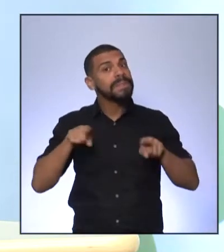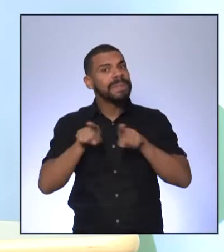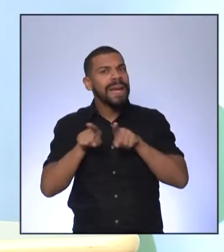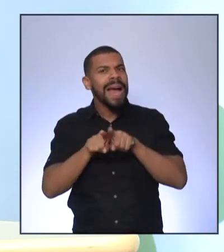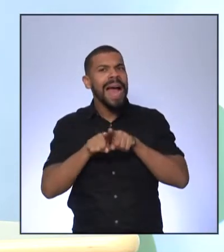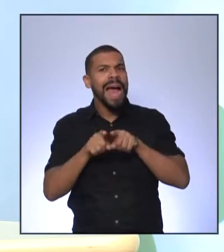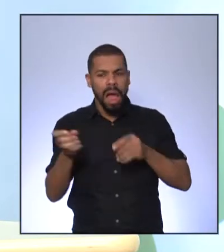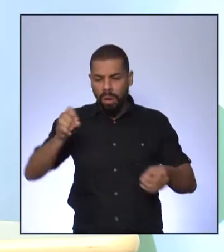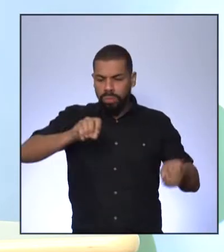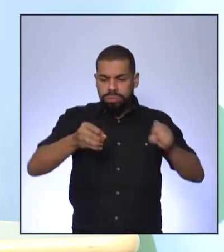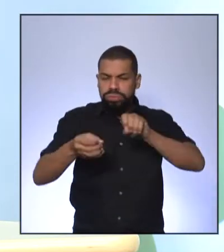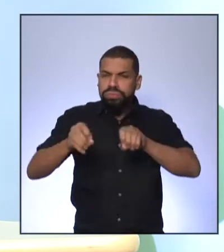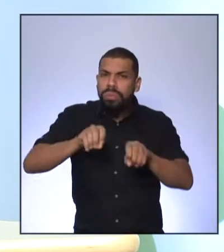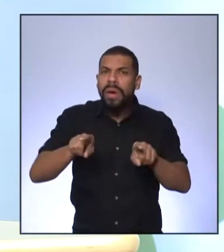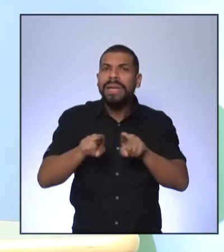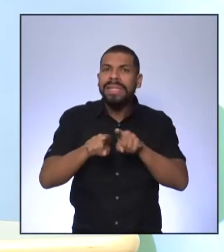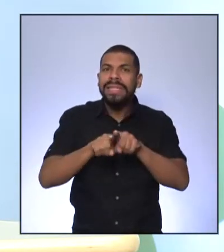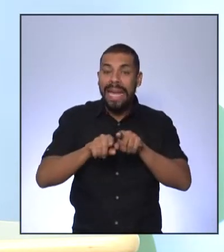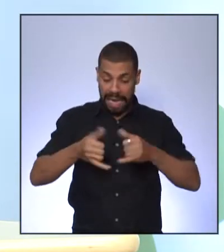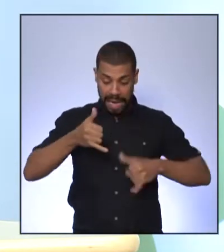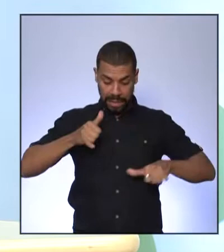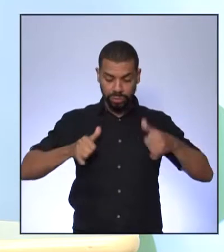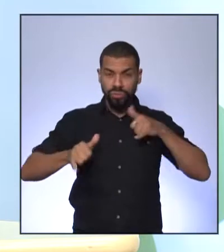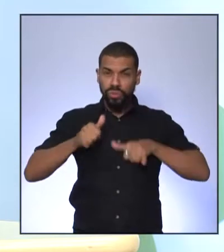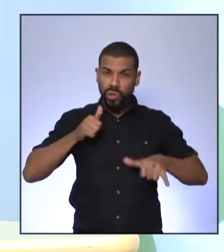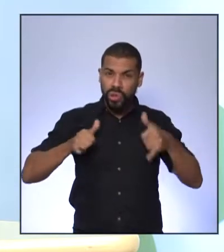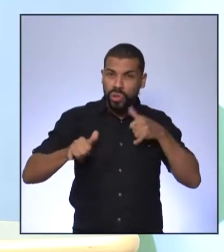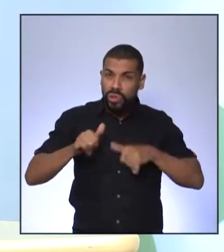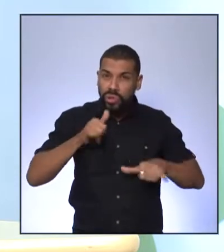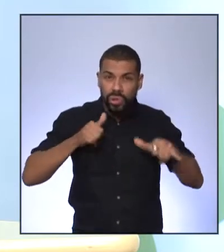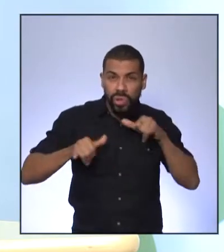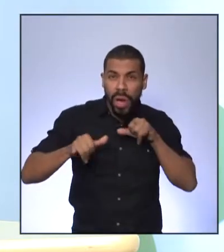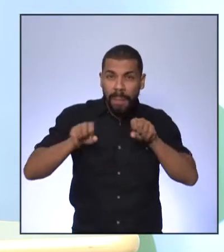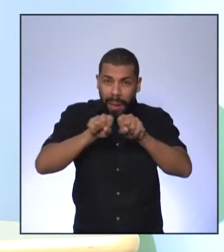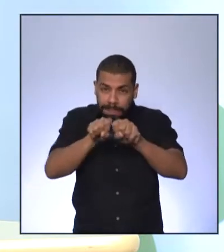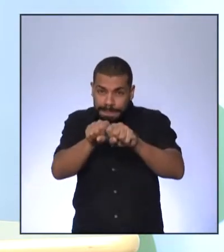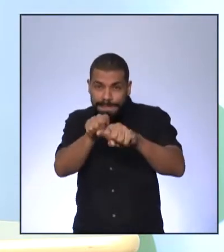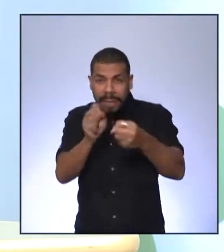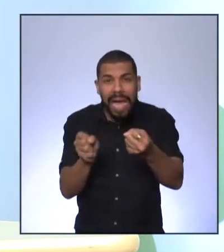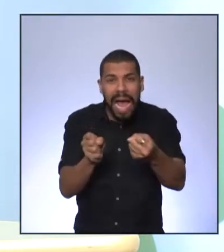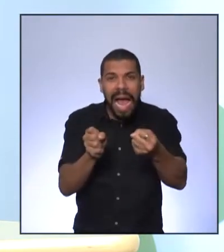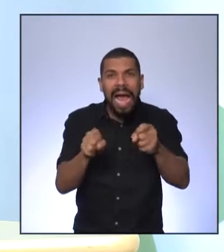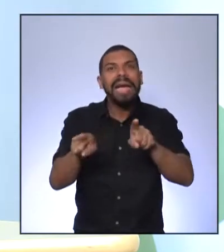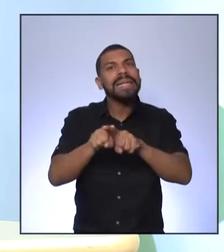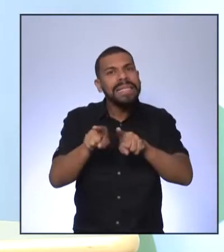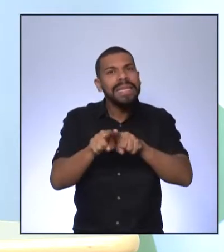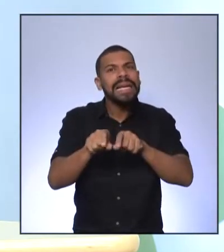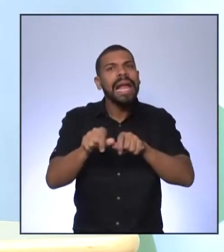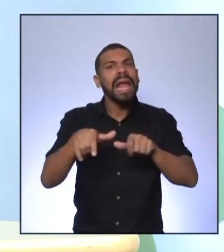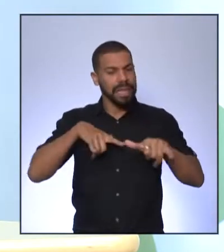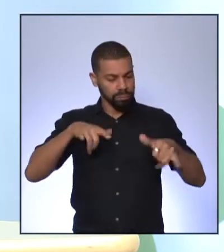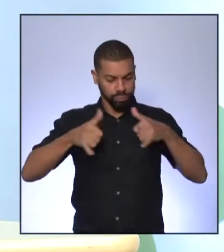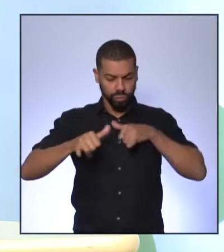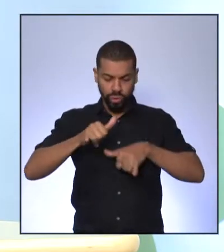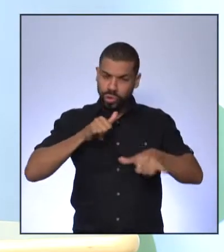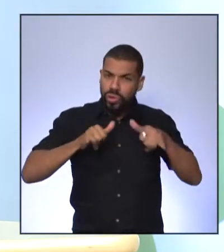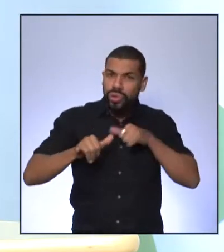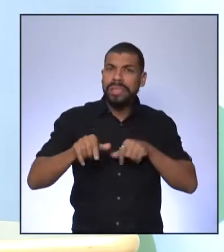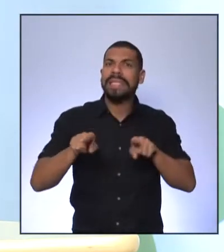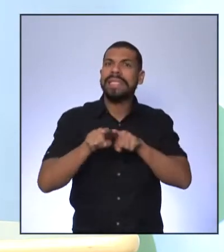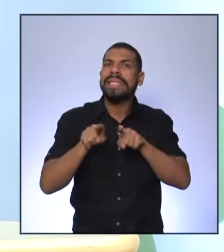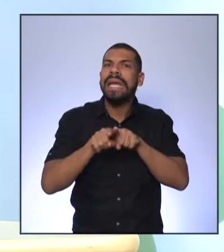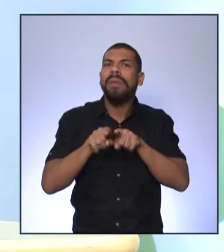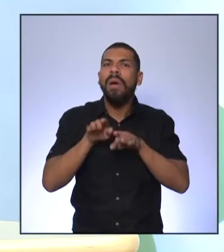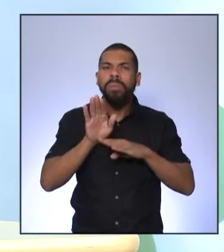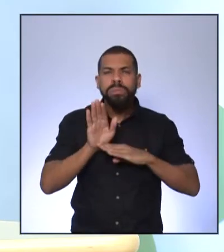essas colisões elas tenham energia suficiente para quebrar as ligações antigas e elas também tenham